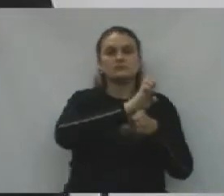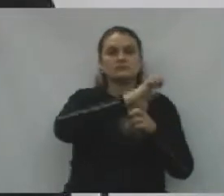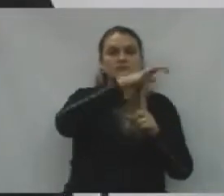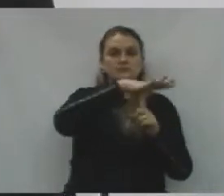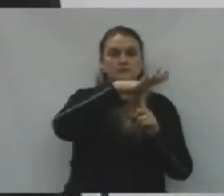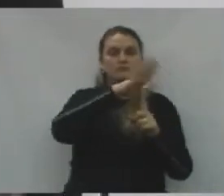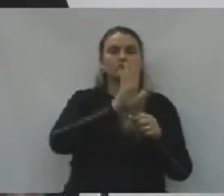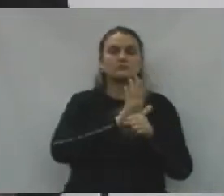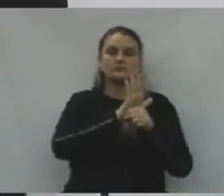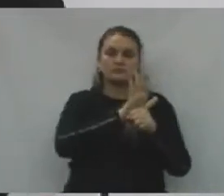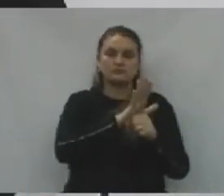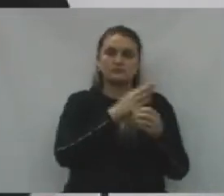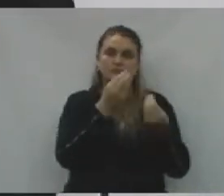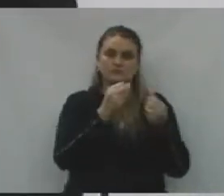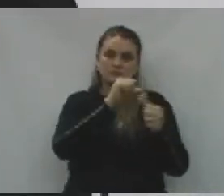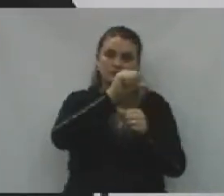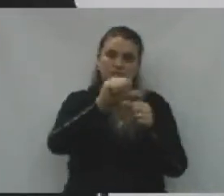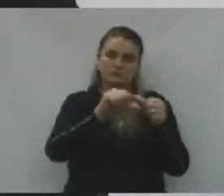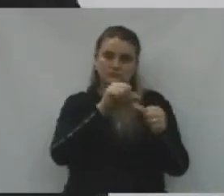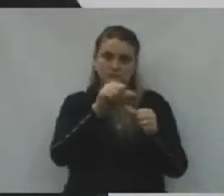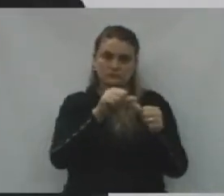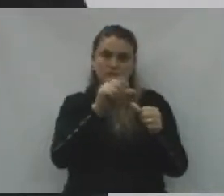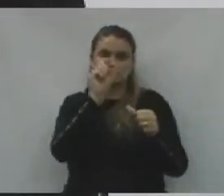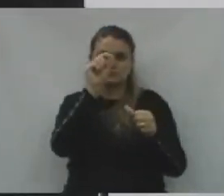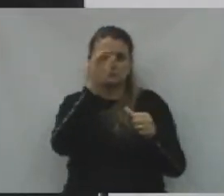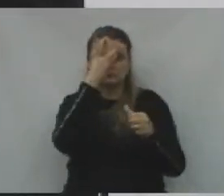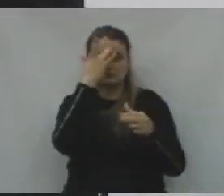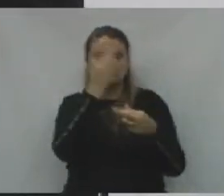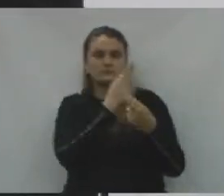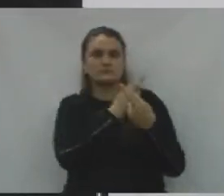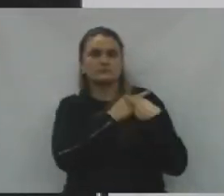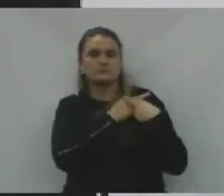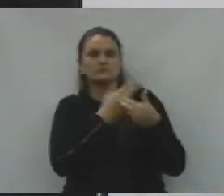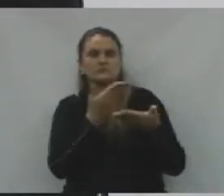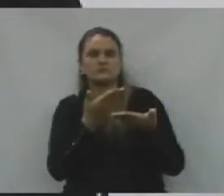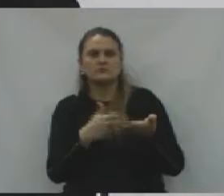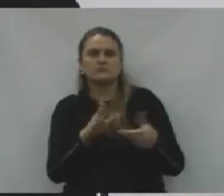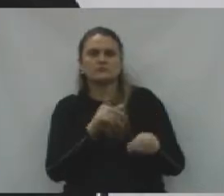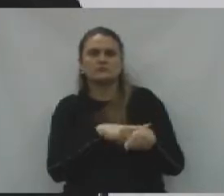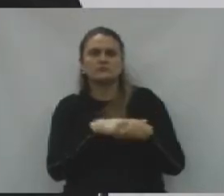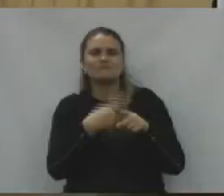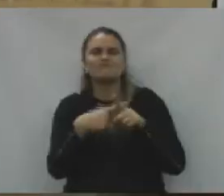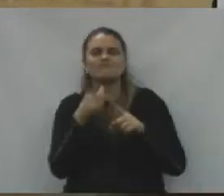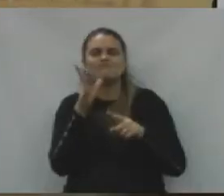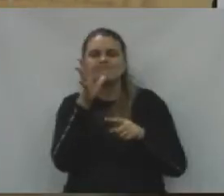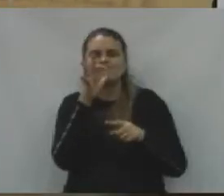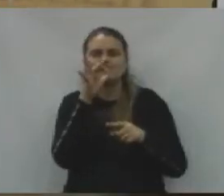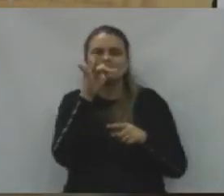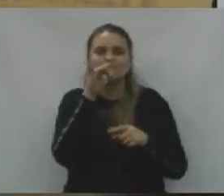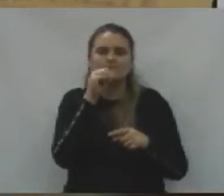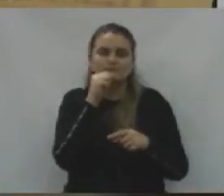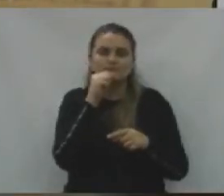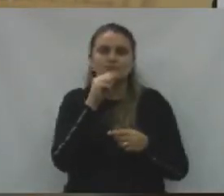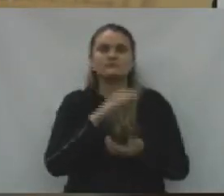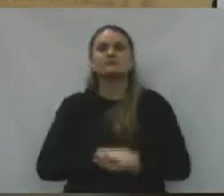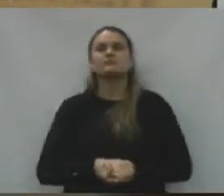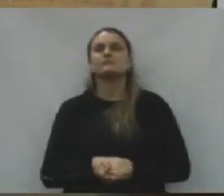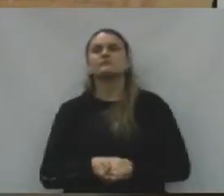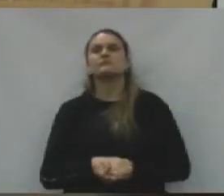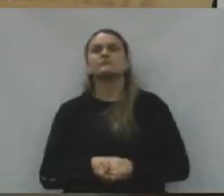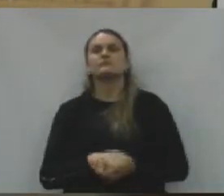Paraná auxiliou em função disso, e acabamos também, ao mesmo tempo, perdendo um pouco de tempo em relação a isso, uma vez